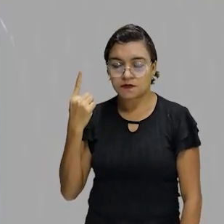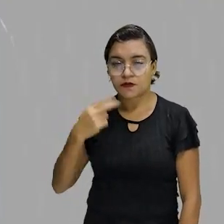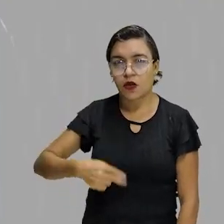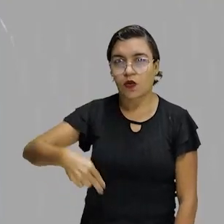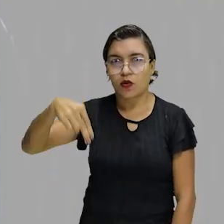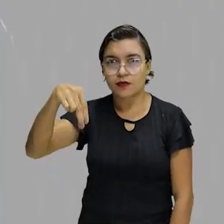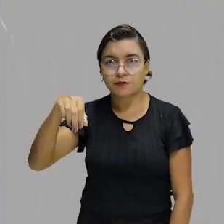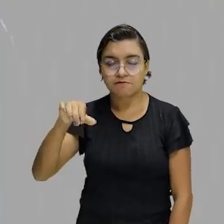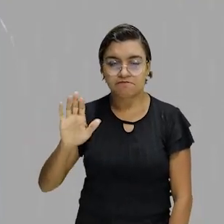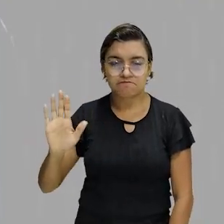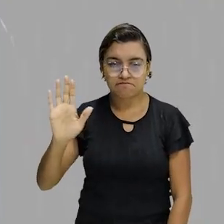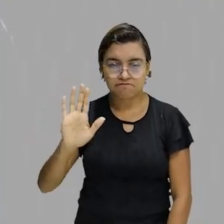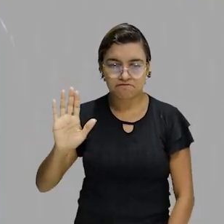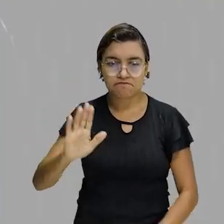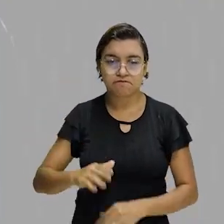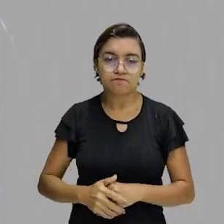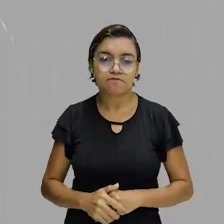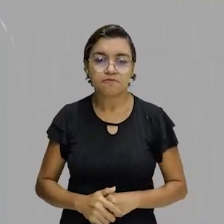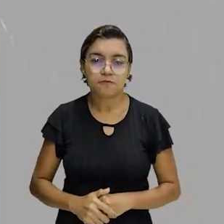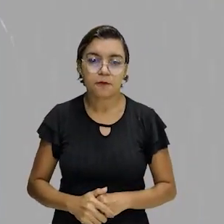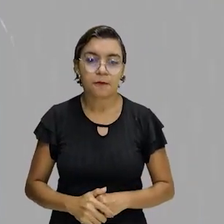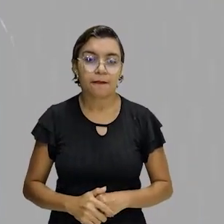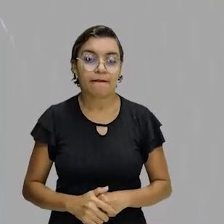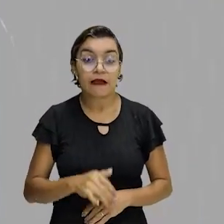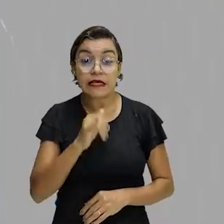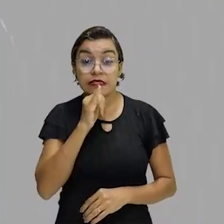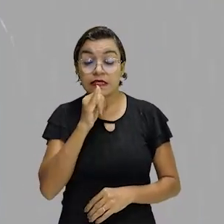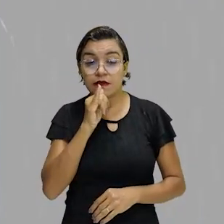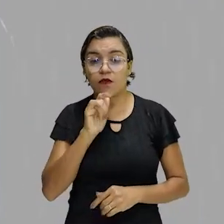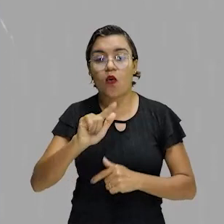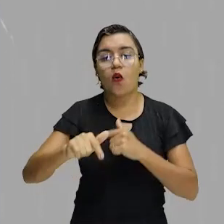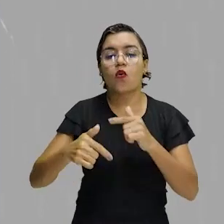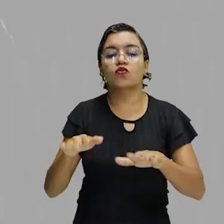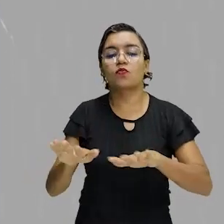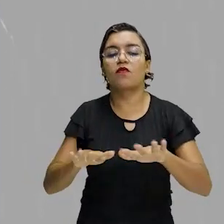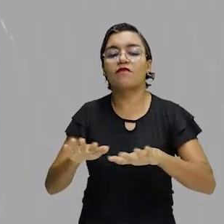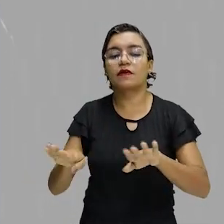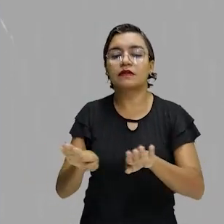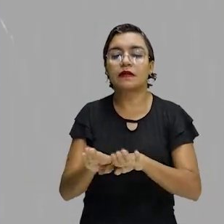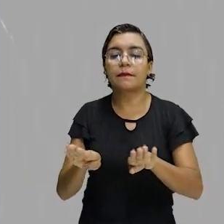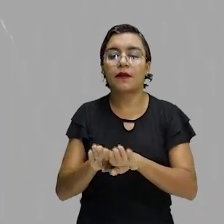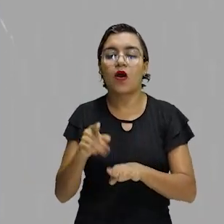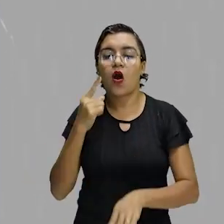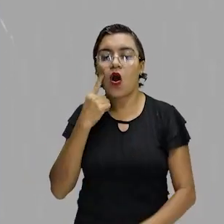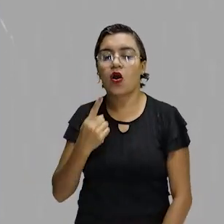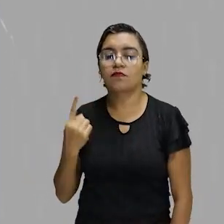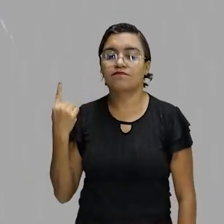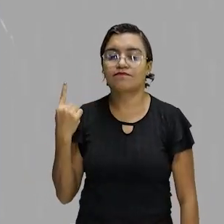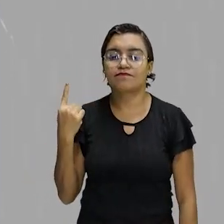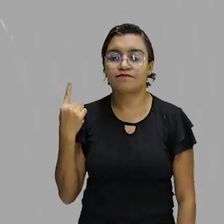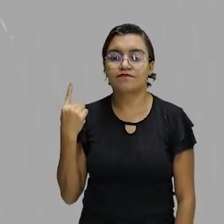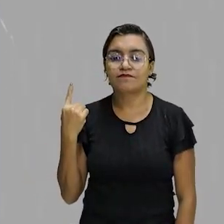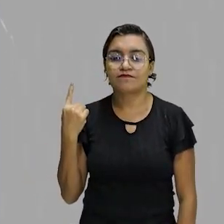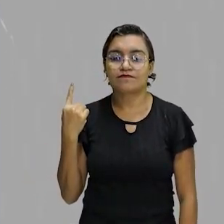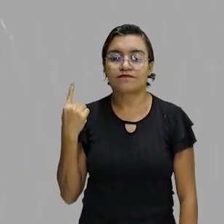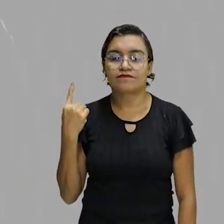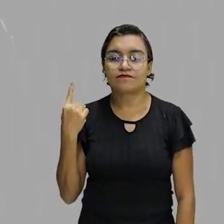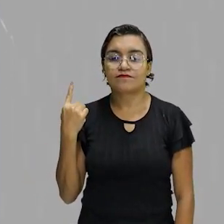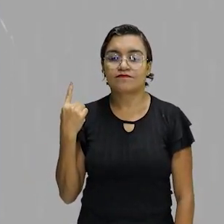nordeste. Outro movimento também, que se você der uma procurada, você vai encontrar algumas informações interessantes, é o chamado